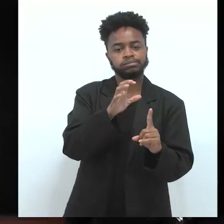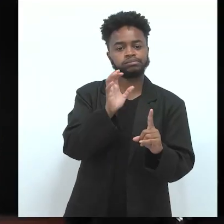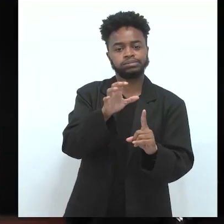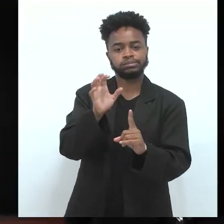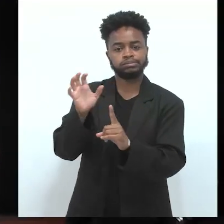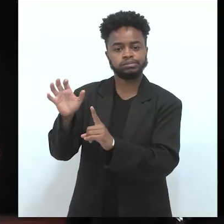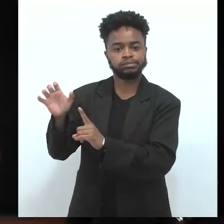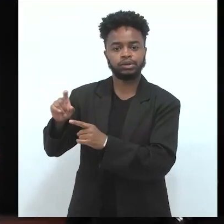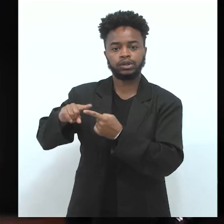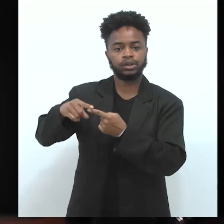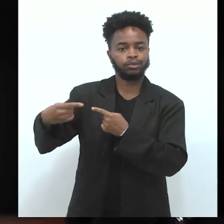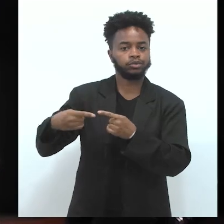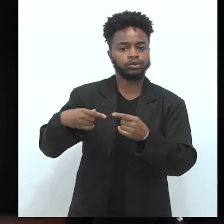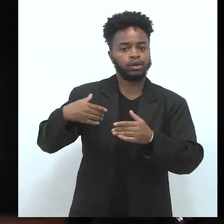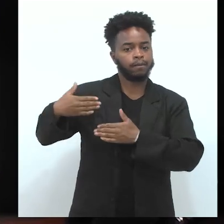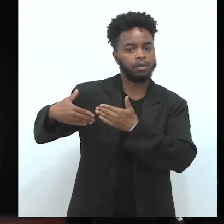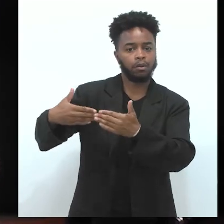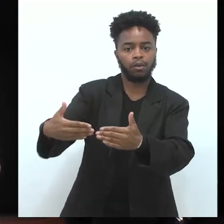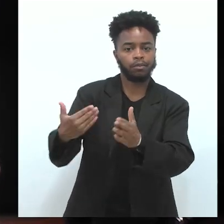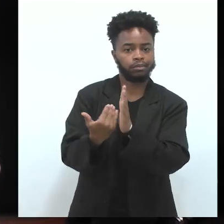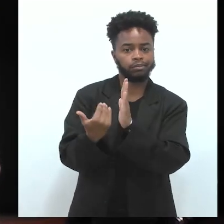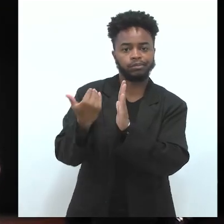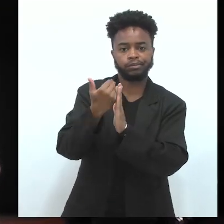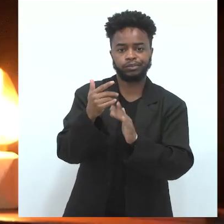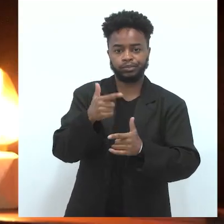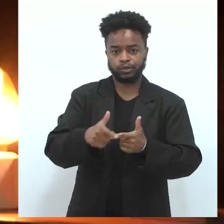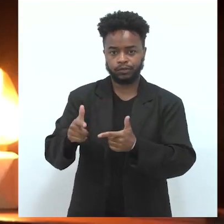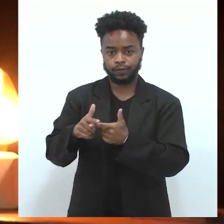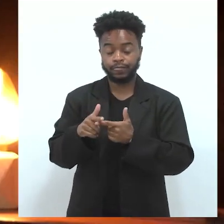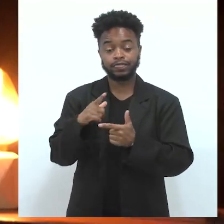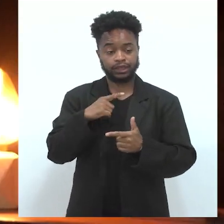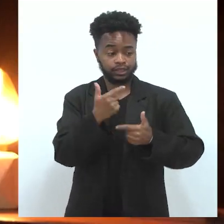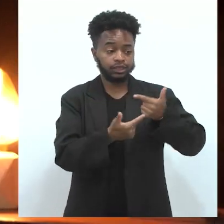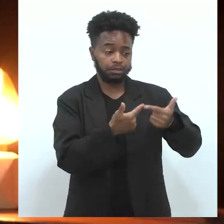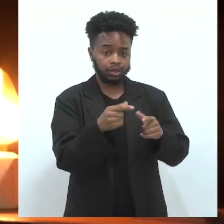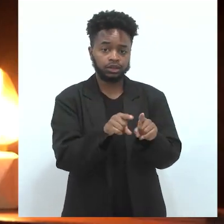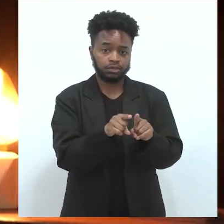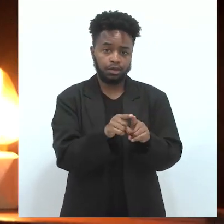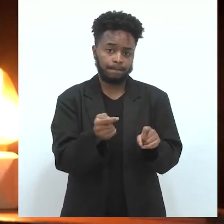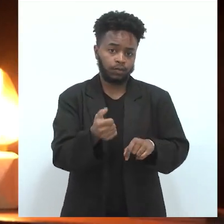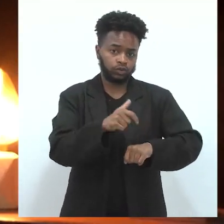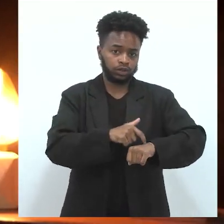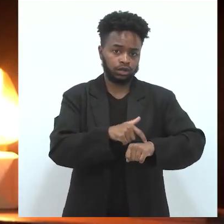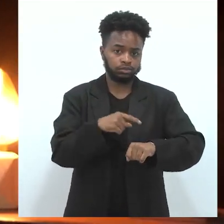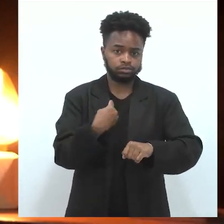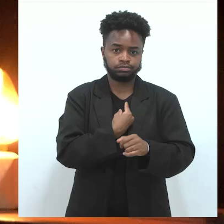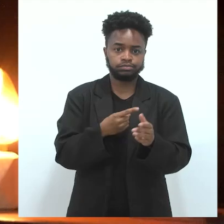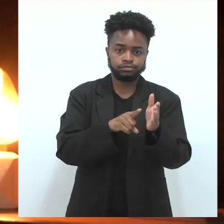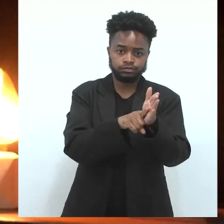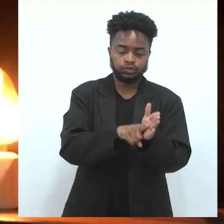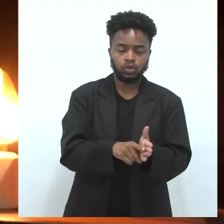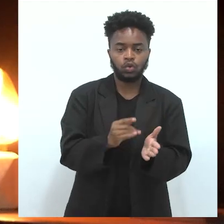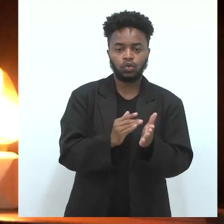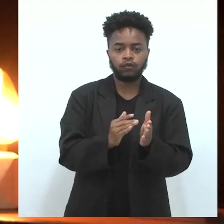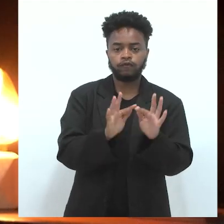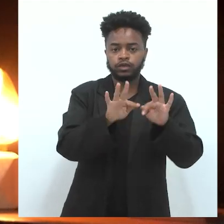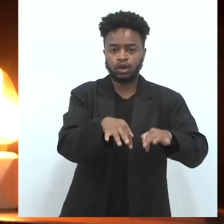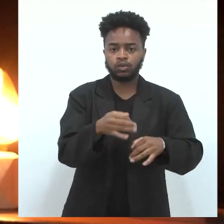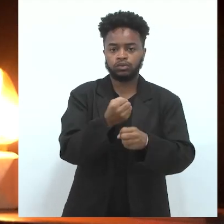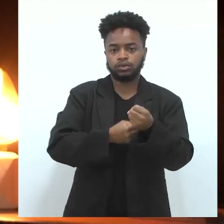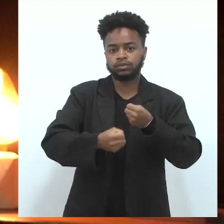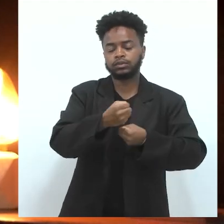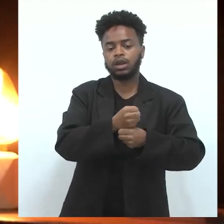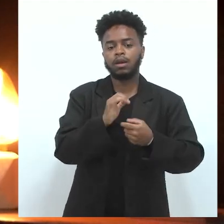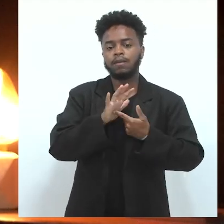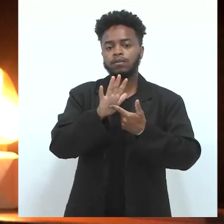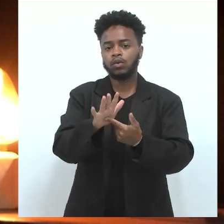impactando outra, acaba virando uma bola de neve. Sim. Nós temos, inclusive, um trabalho recente, né, publicado no final do ano passado,